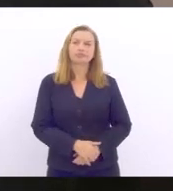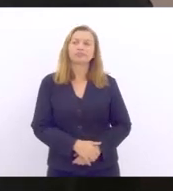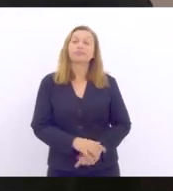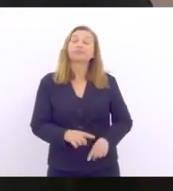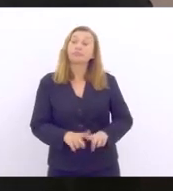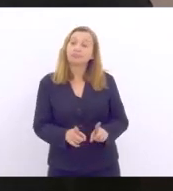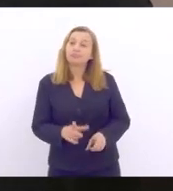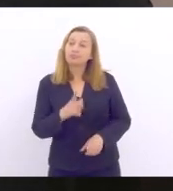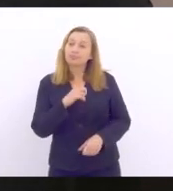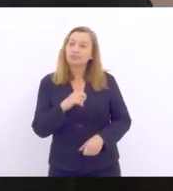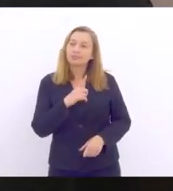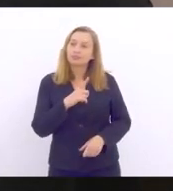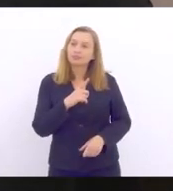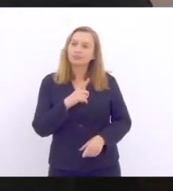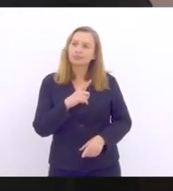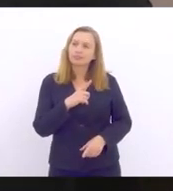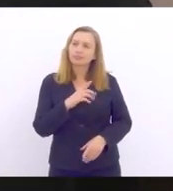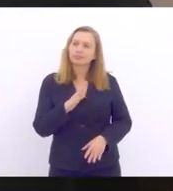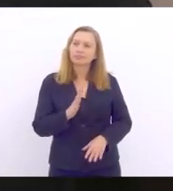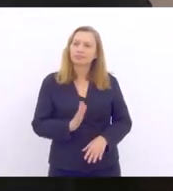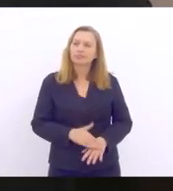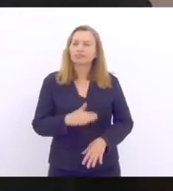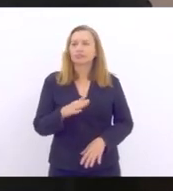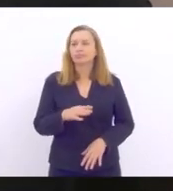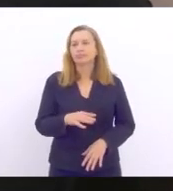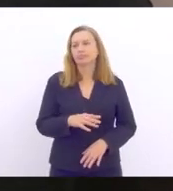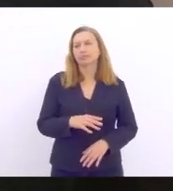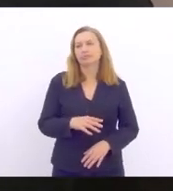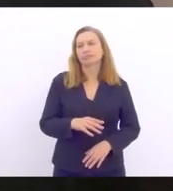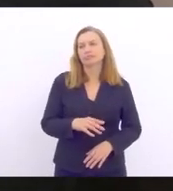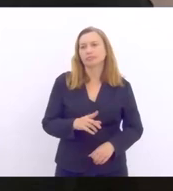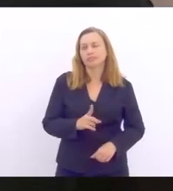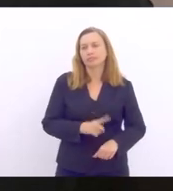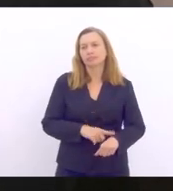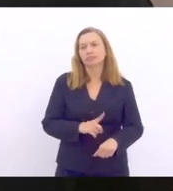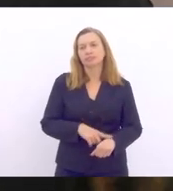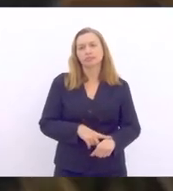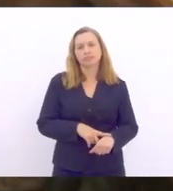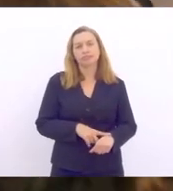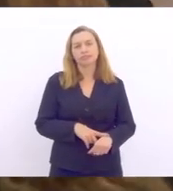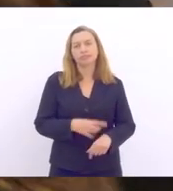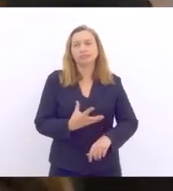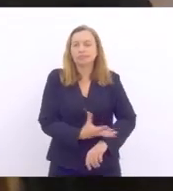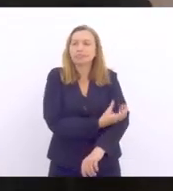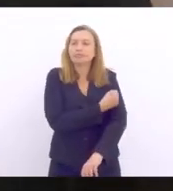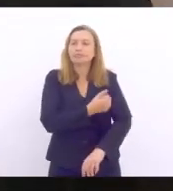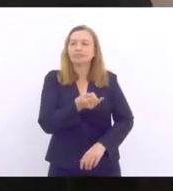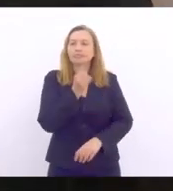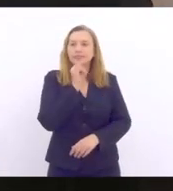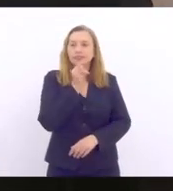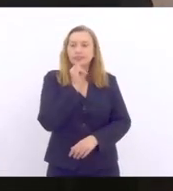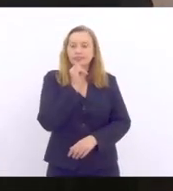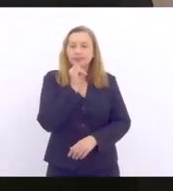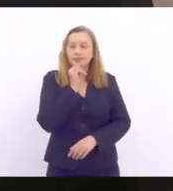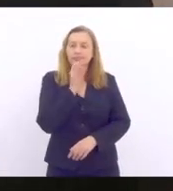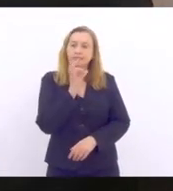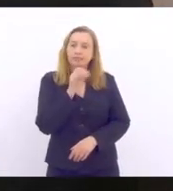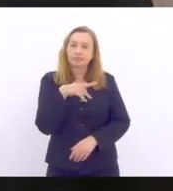Mas tiveram muito mais virtudes e momentos emocionantes. Eu vou dar um exemplo prático